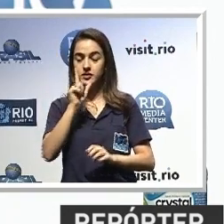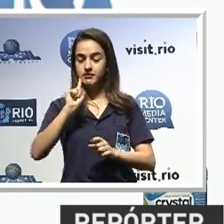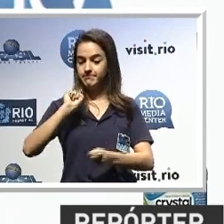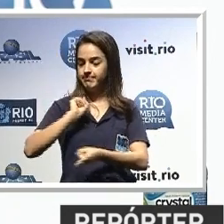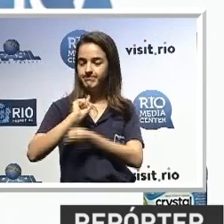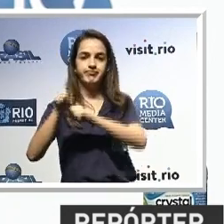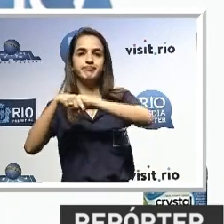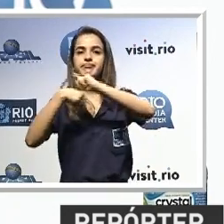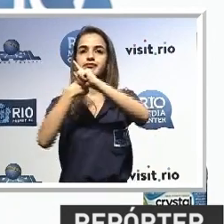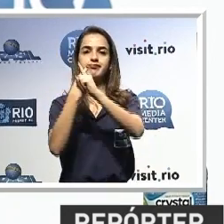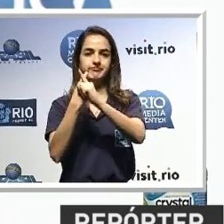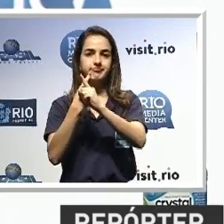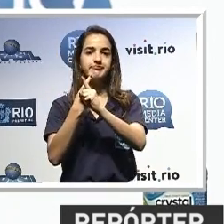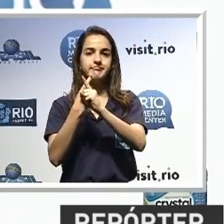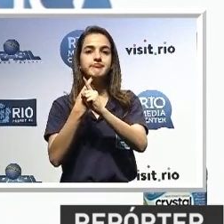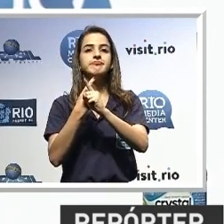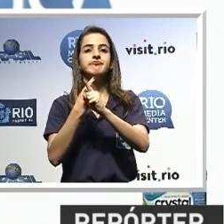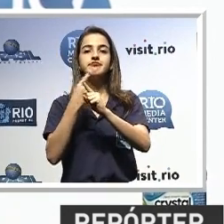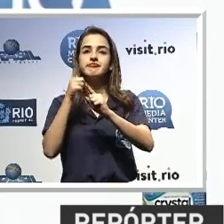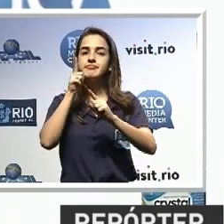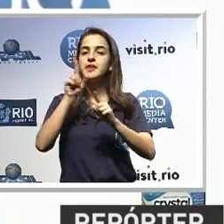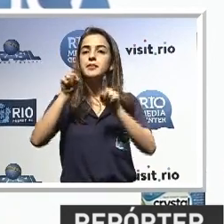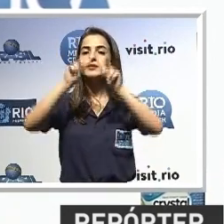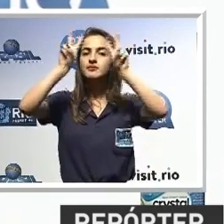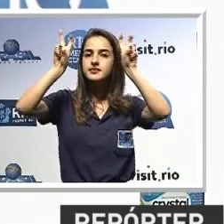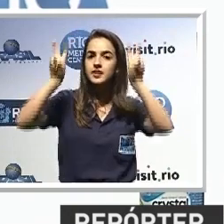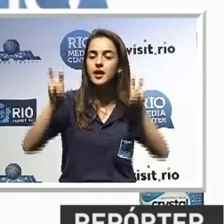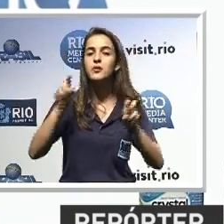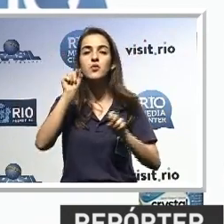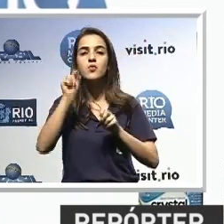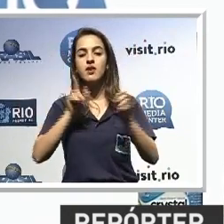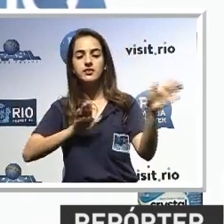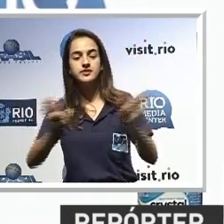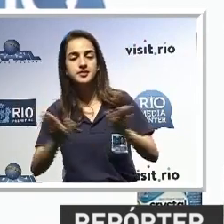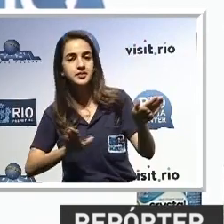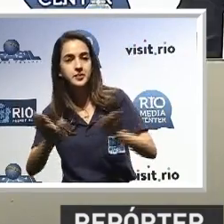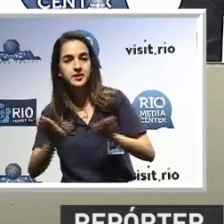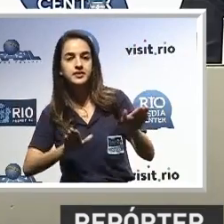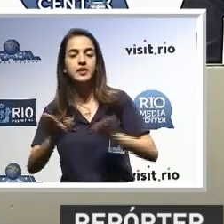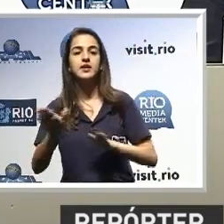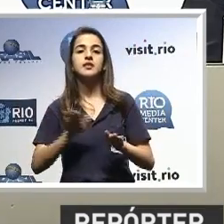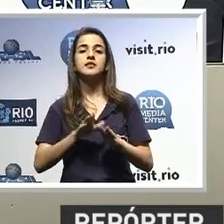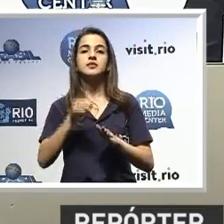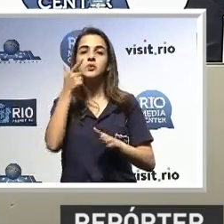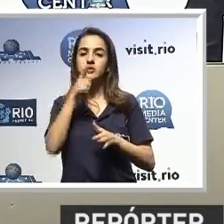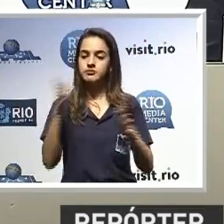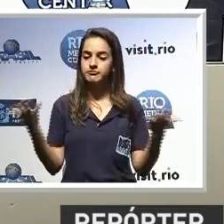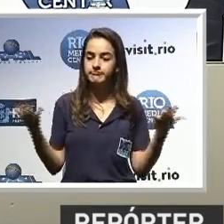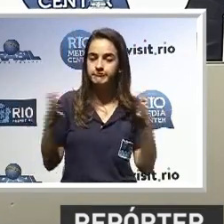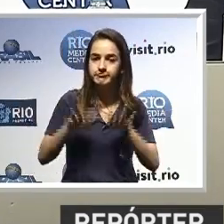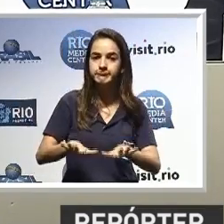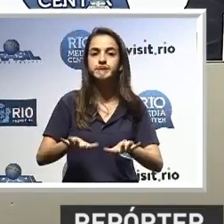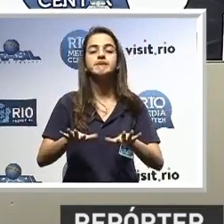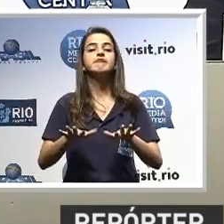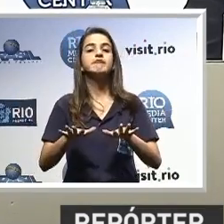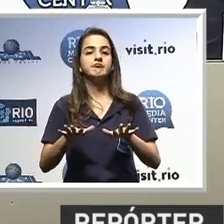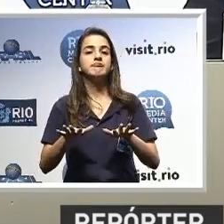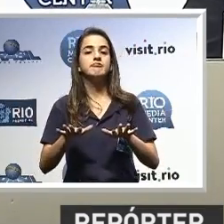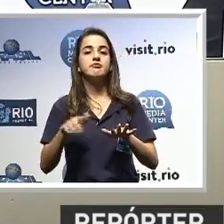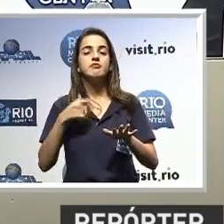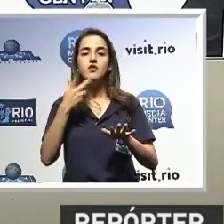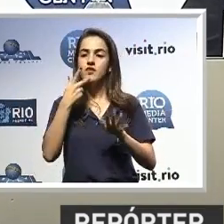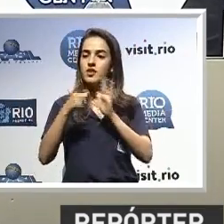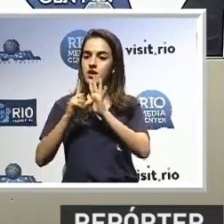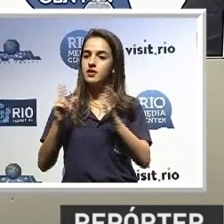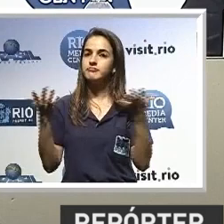e de se discutir temas importantes como acessibilidade da inclusão eu já já disse ao